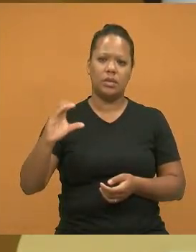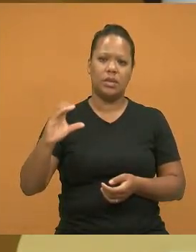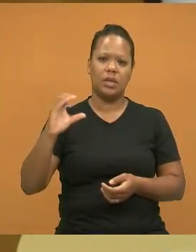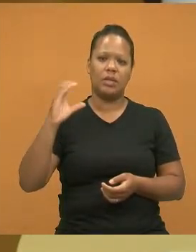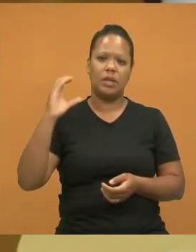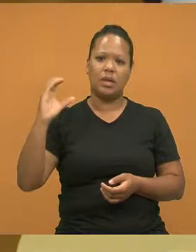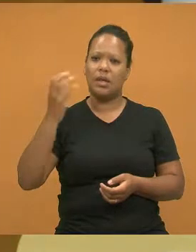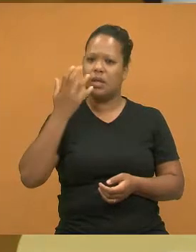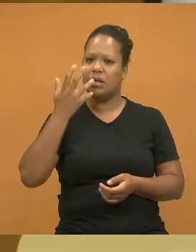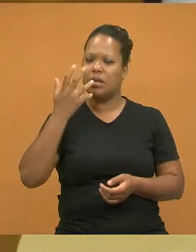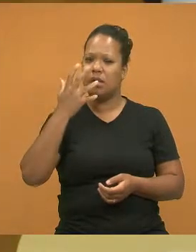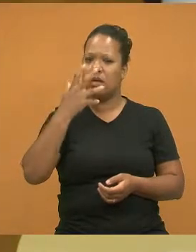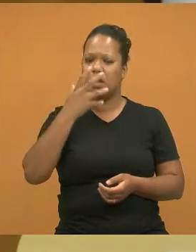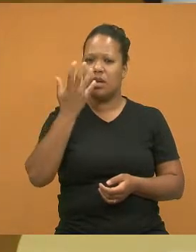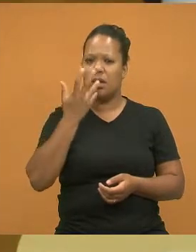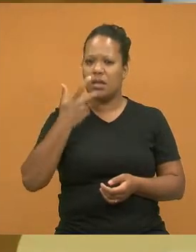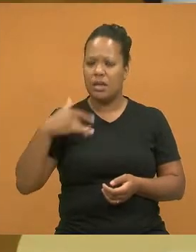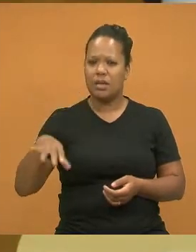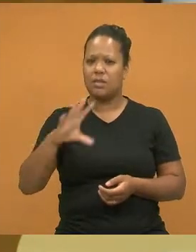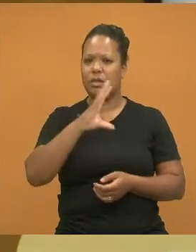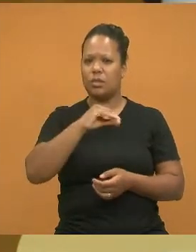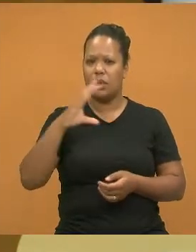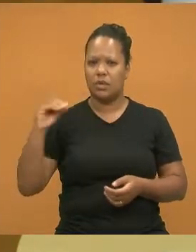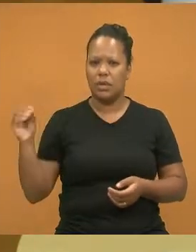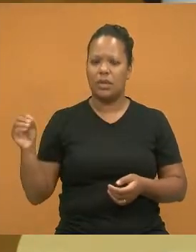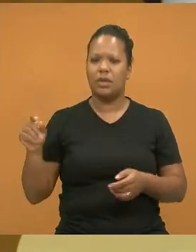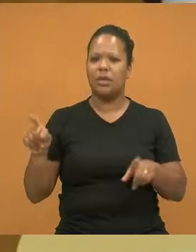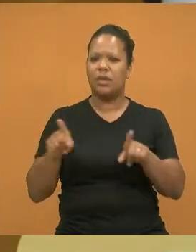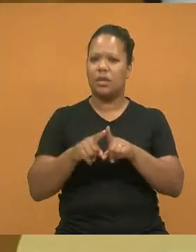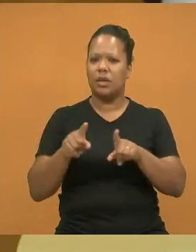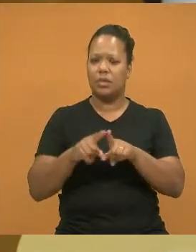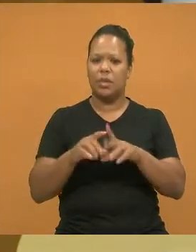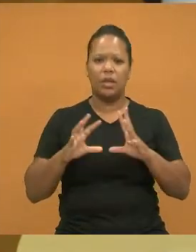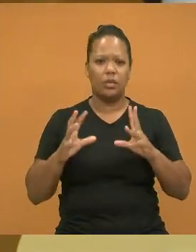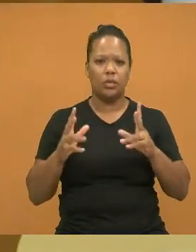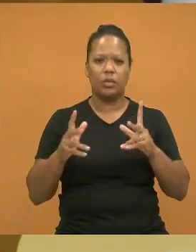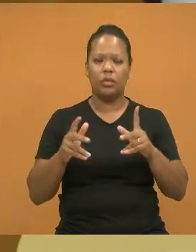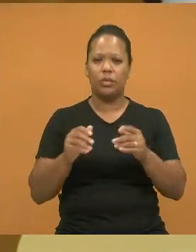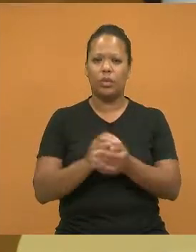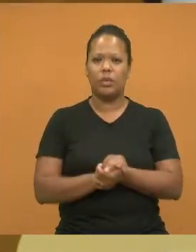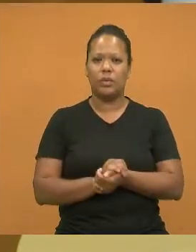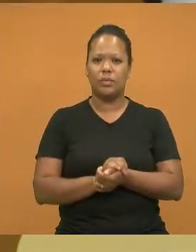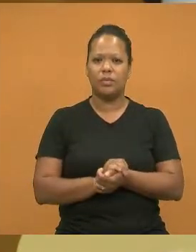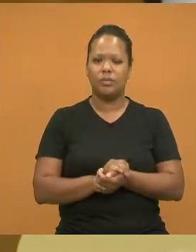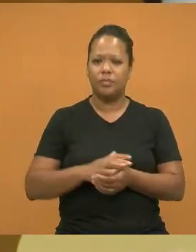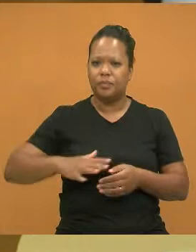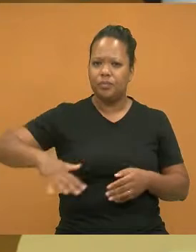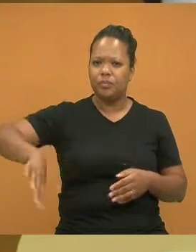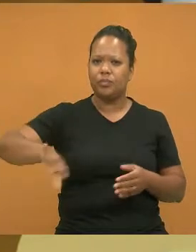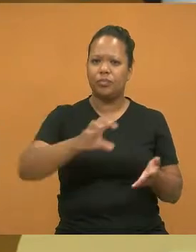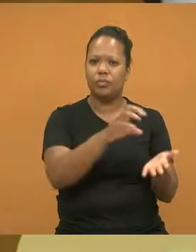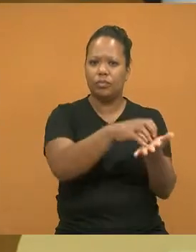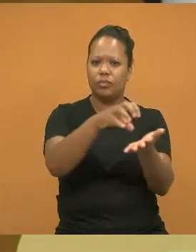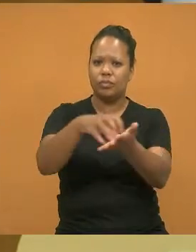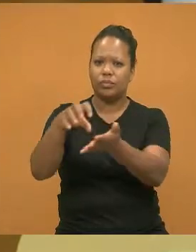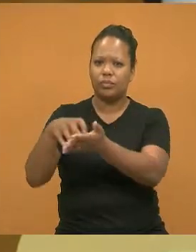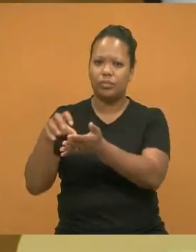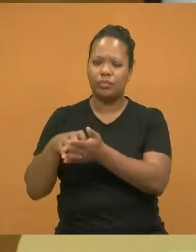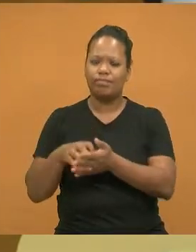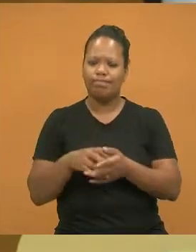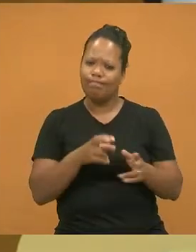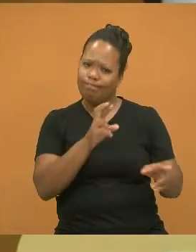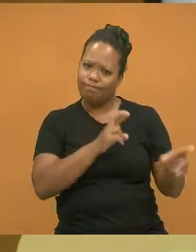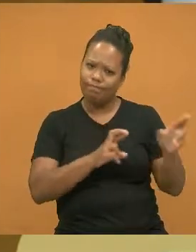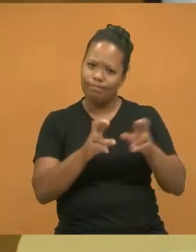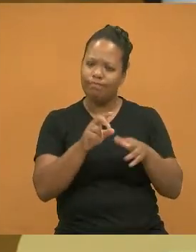Tutelar, e toda a rede que se reúne bimestralmente para acompanhar se está